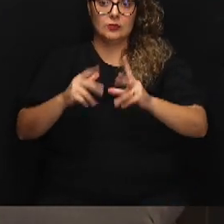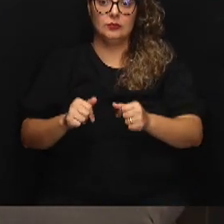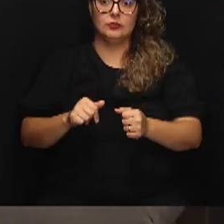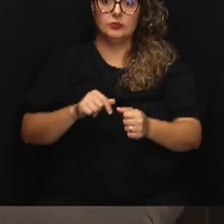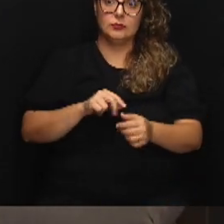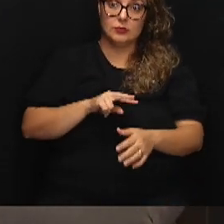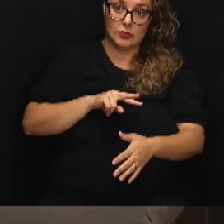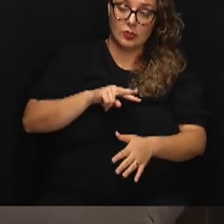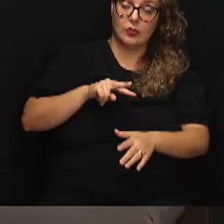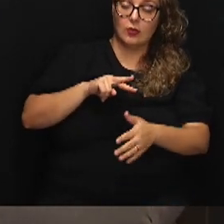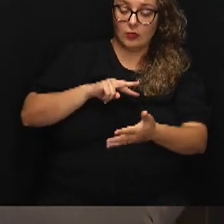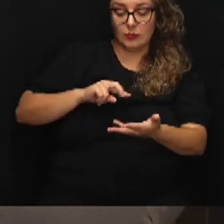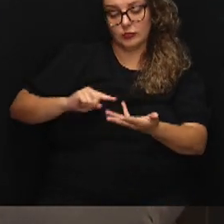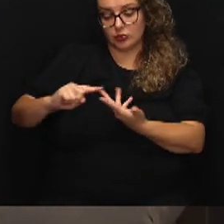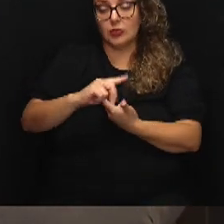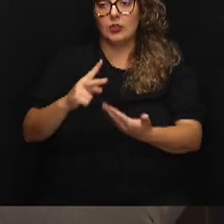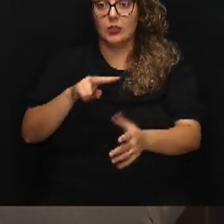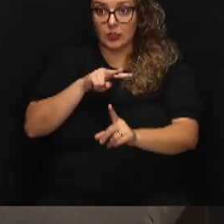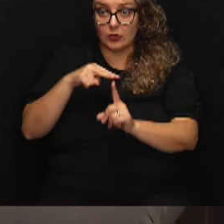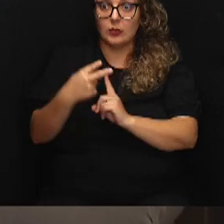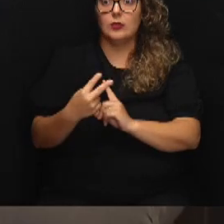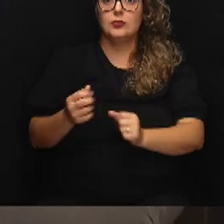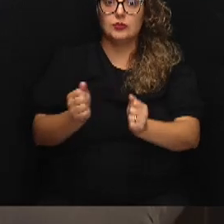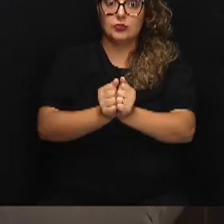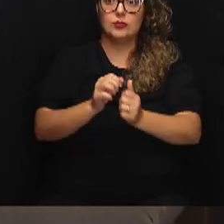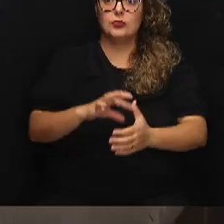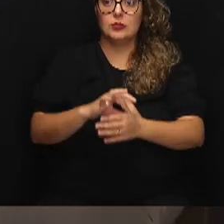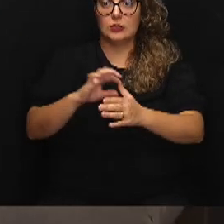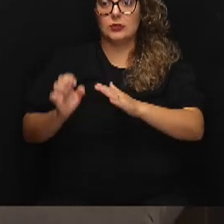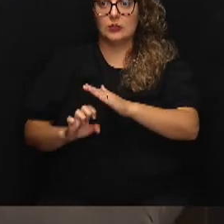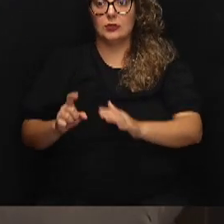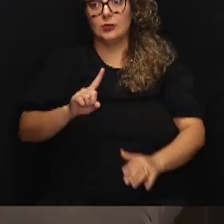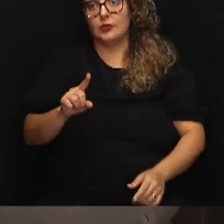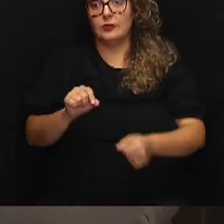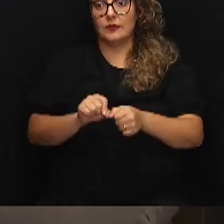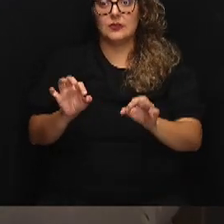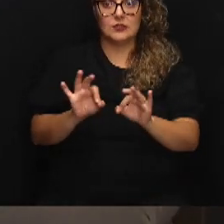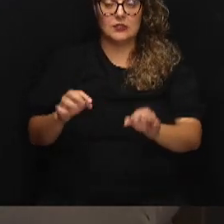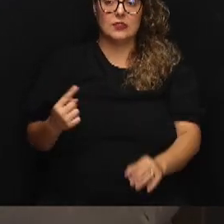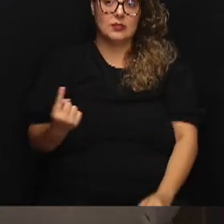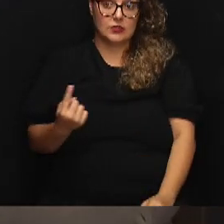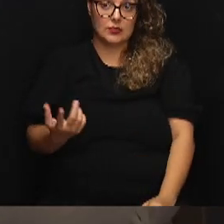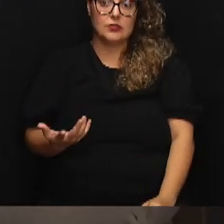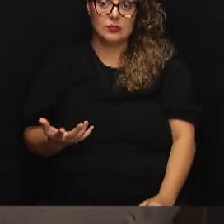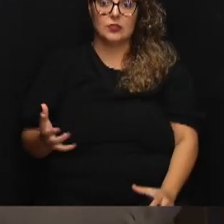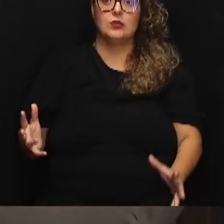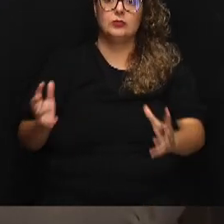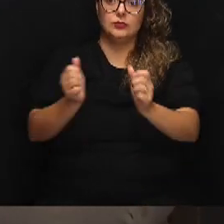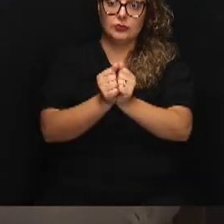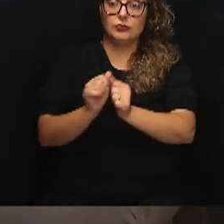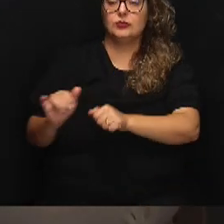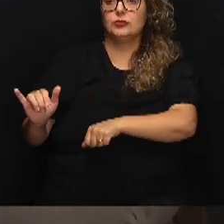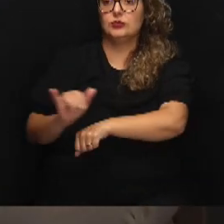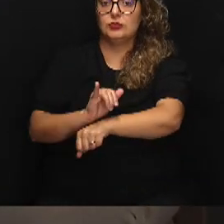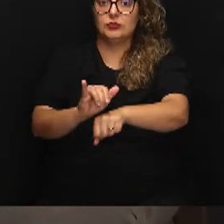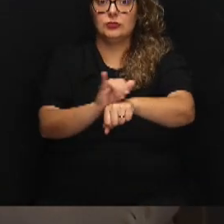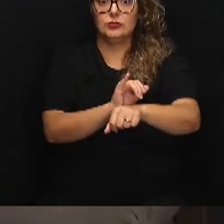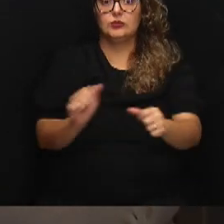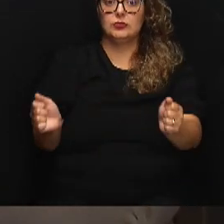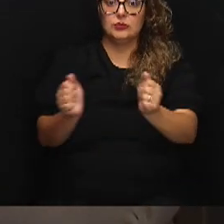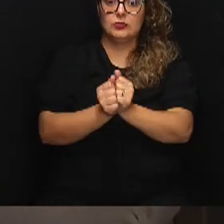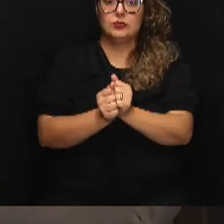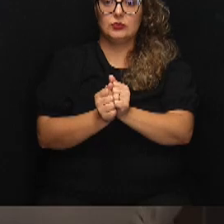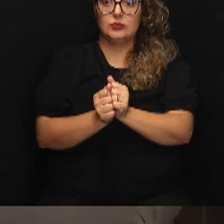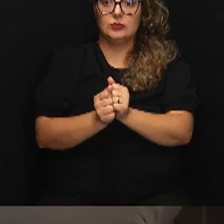que desenvolver juntamente com a liderança da empresa. Eu não faço nada sozinho, na realidade é um conjunto de ferramentas onde juntos a gente